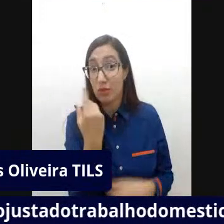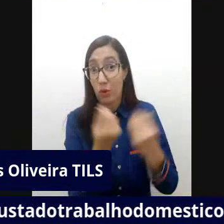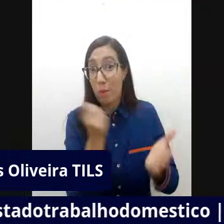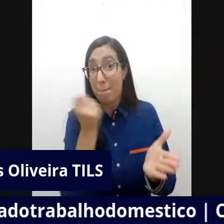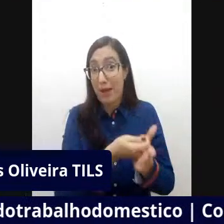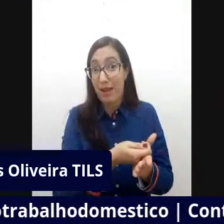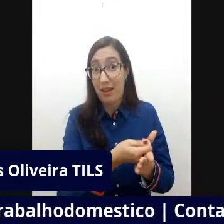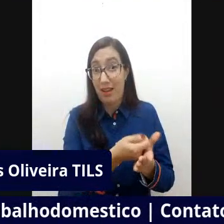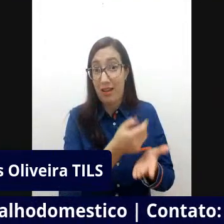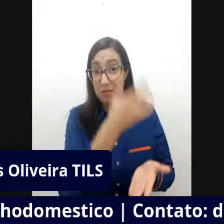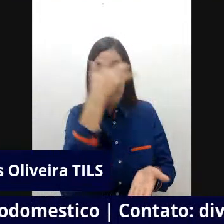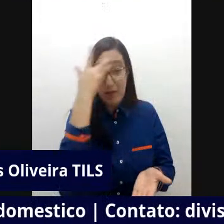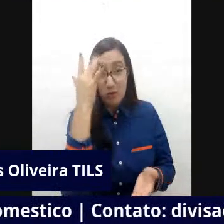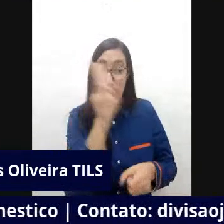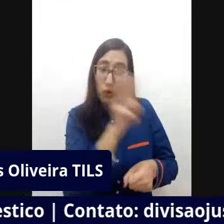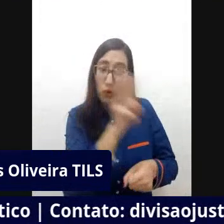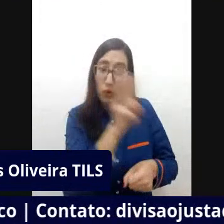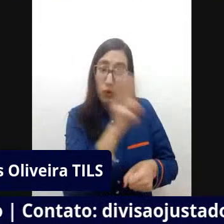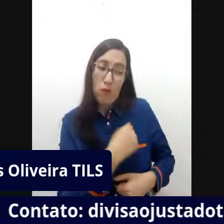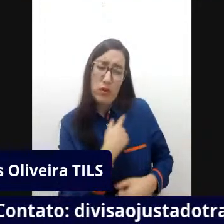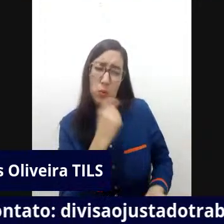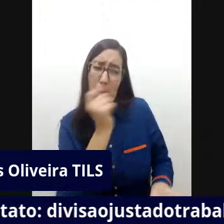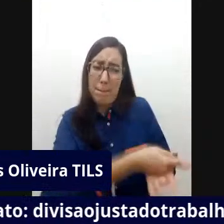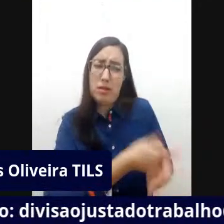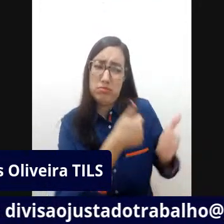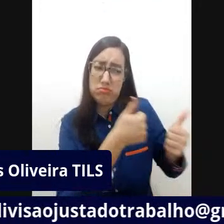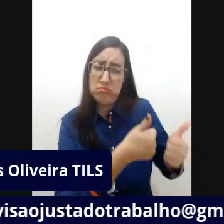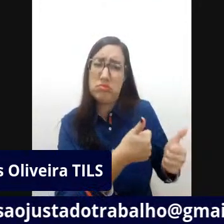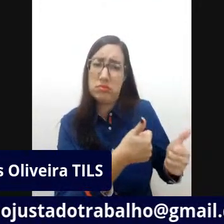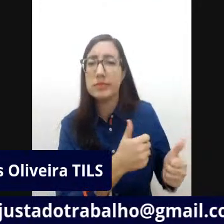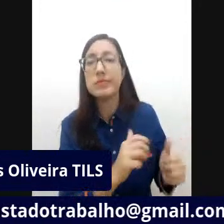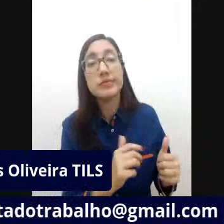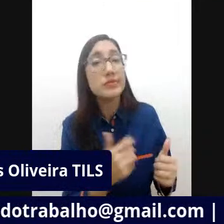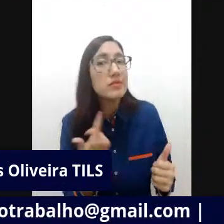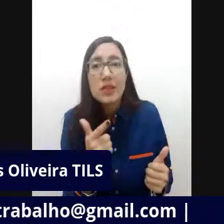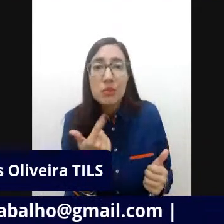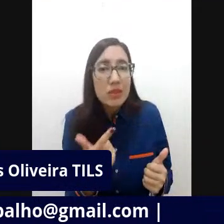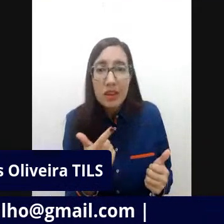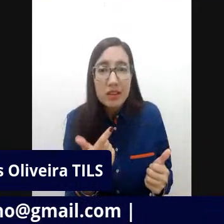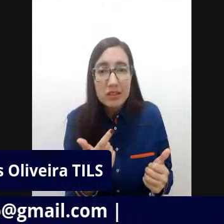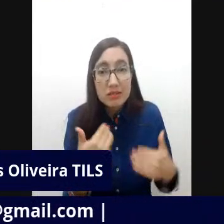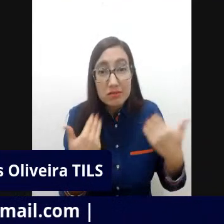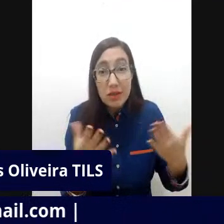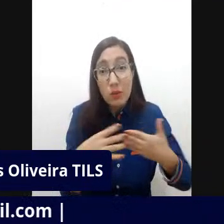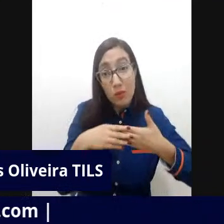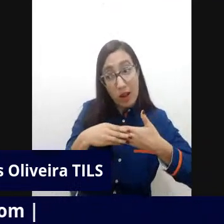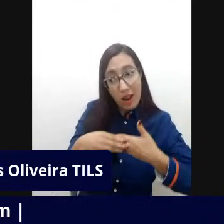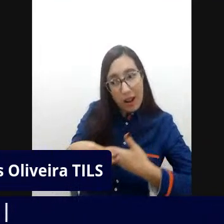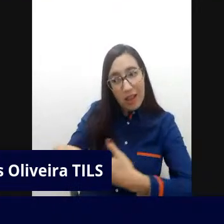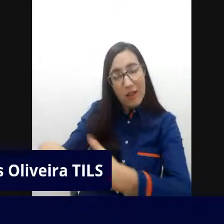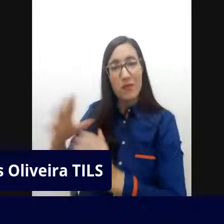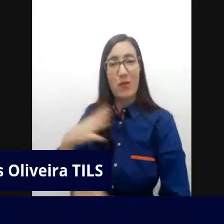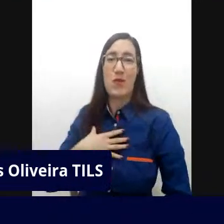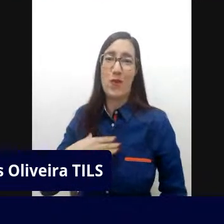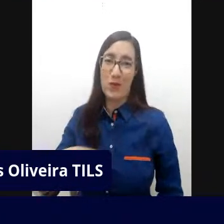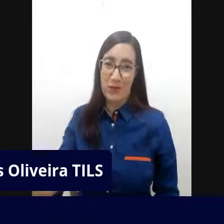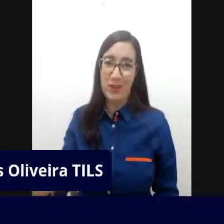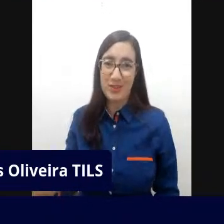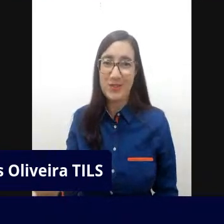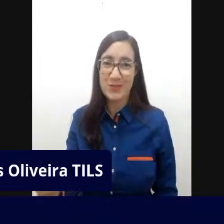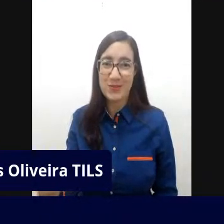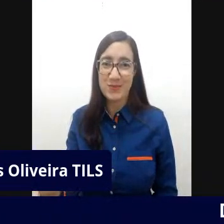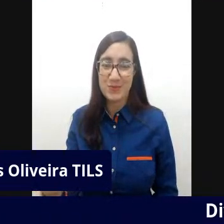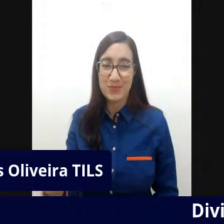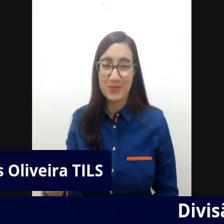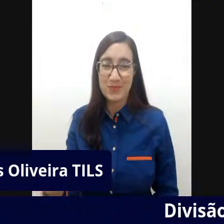primeira morte foi de uma trabalhadora doméstica. A primeira morte por Covid foi de uma trabalhadora doméstica. Os patrões vieram